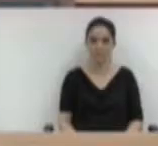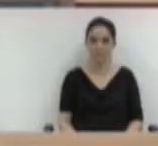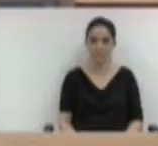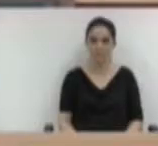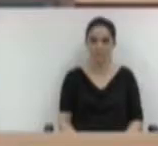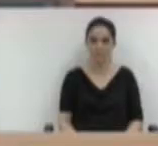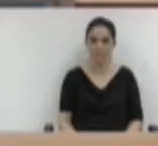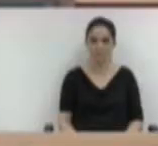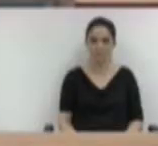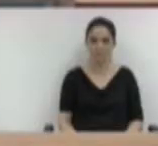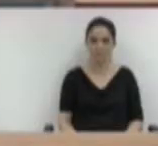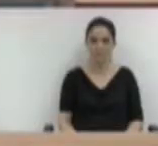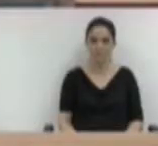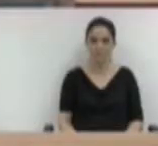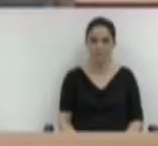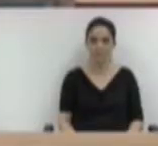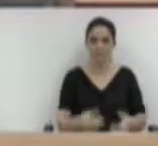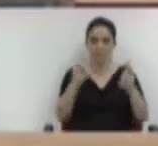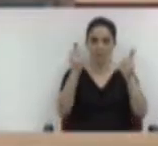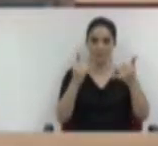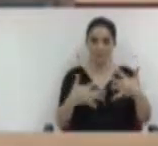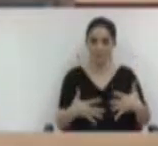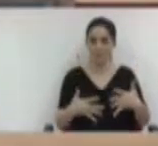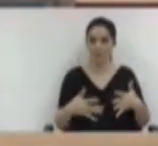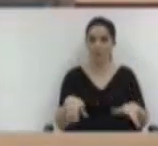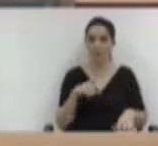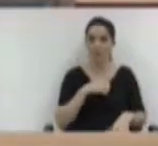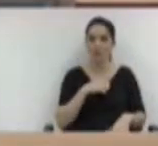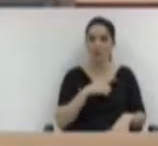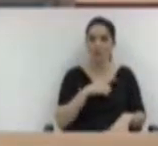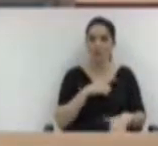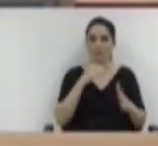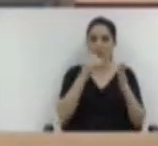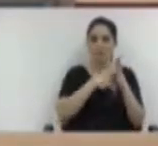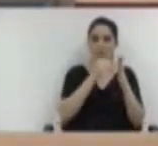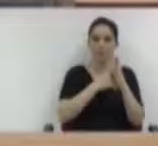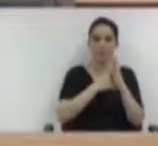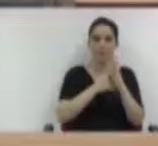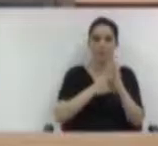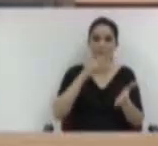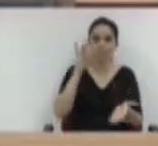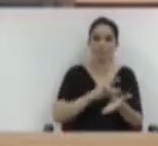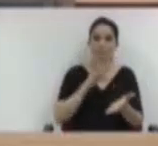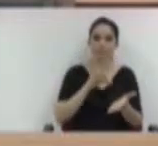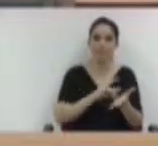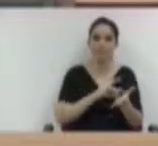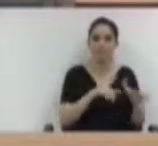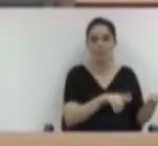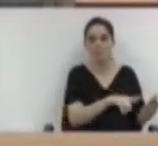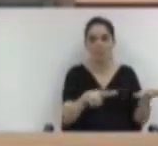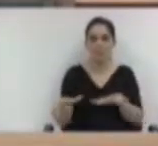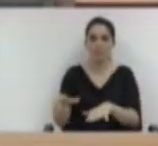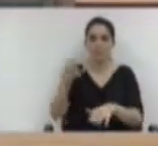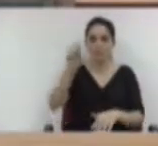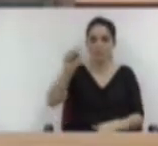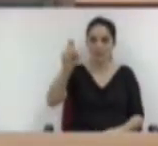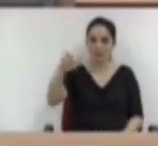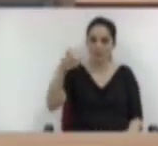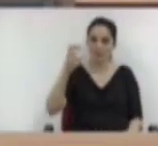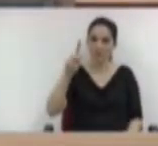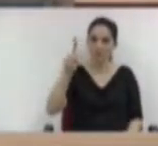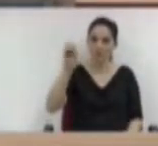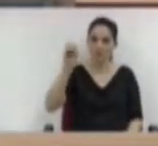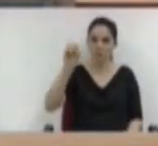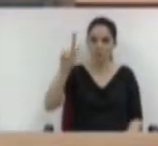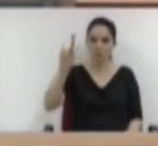362/2013, que institui no calendário oficial do município de Limeira a semana Expo Gospel no